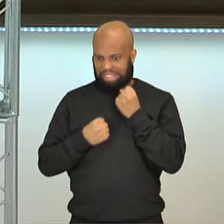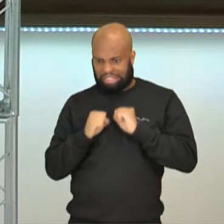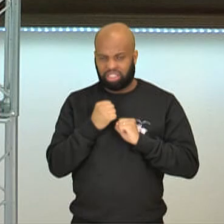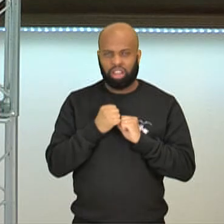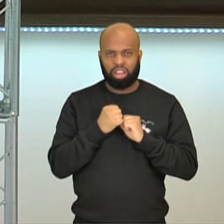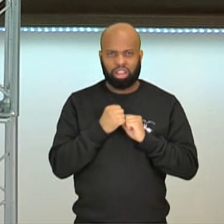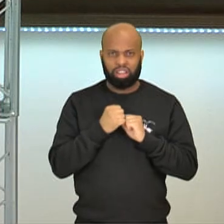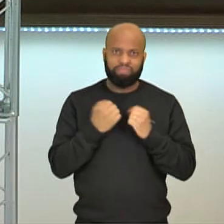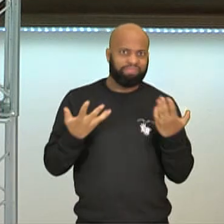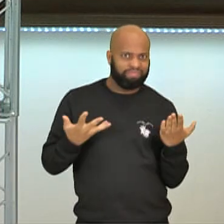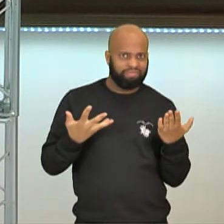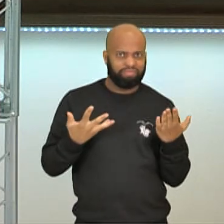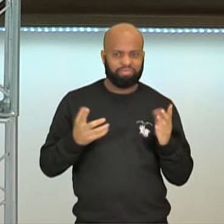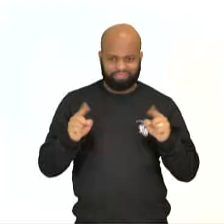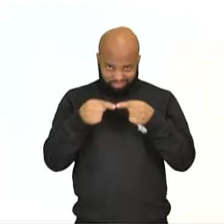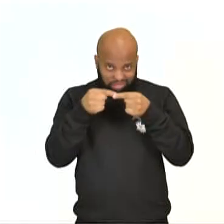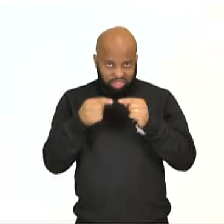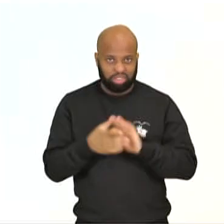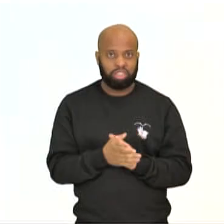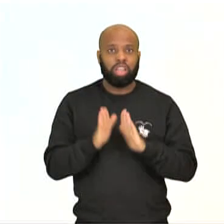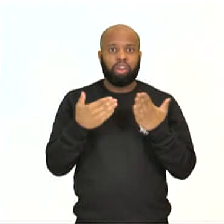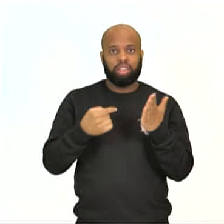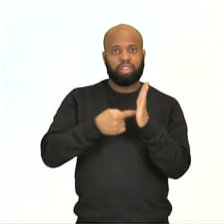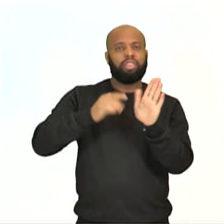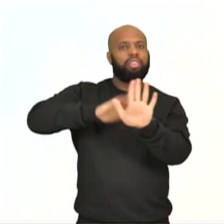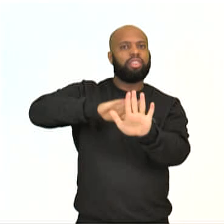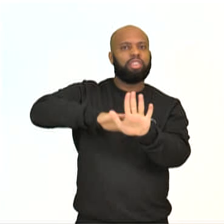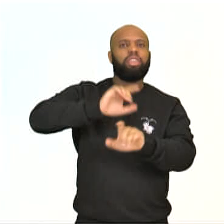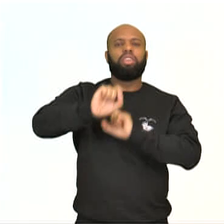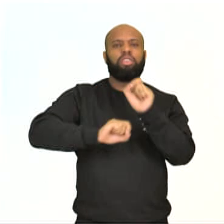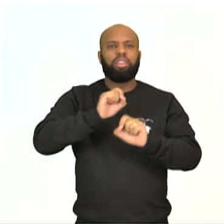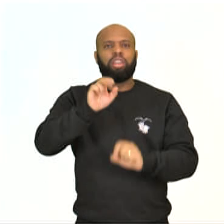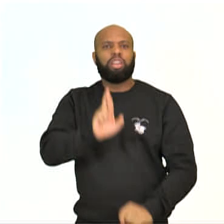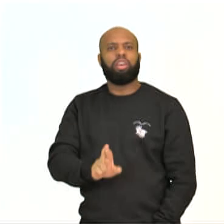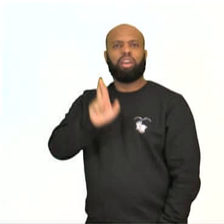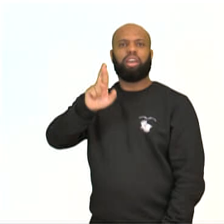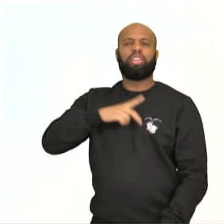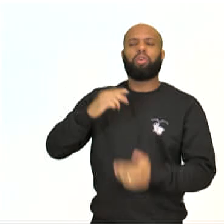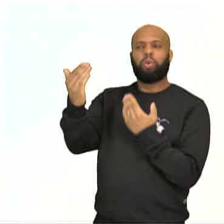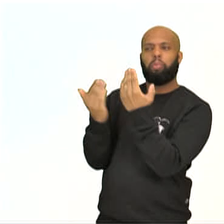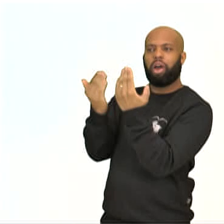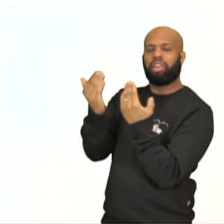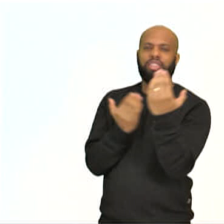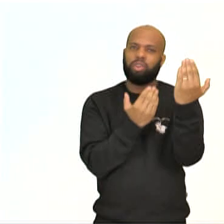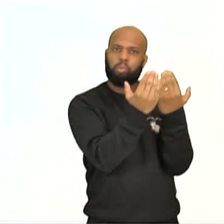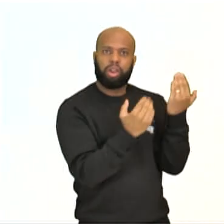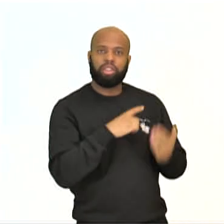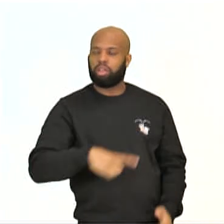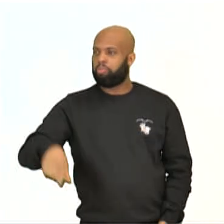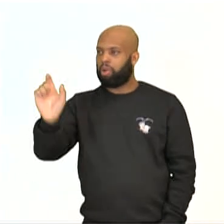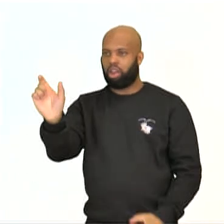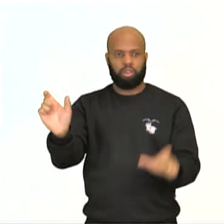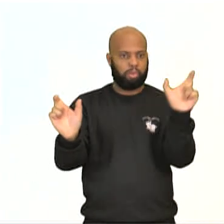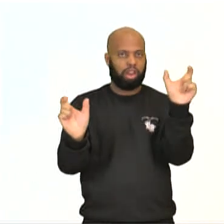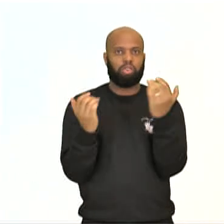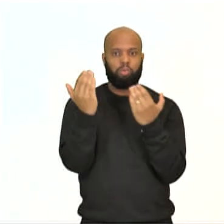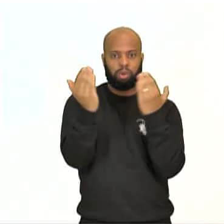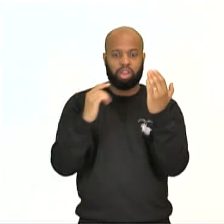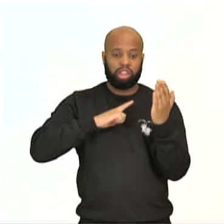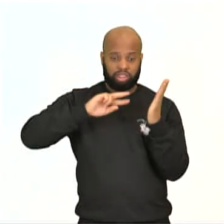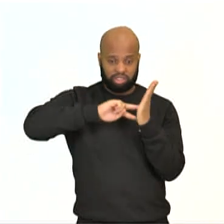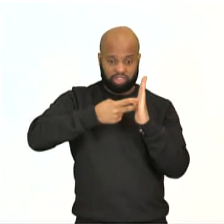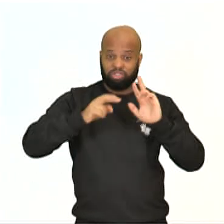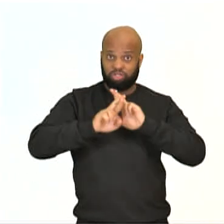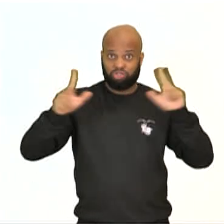sentido? A metáfora, ela representa uma comparação de palavras com significados